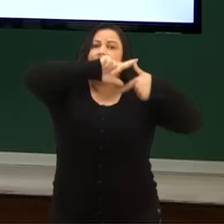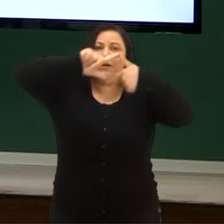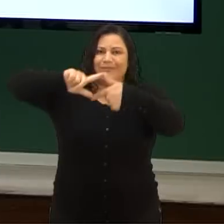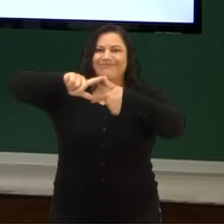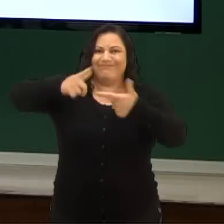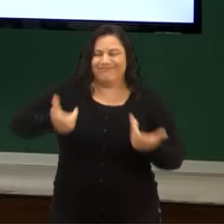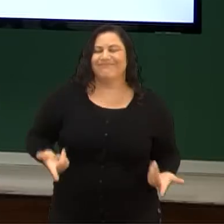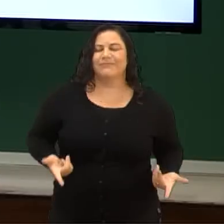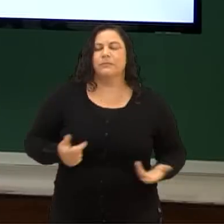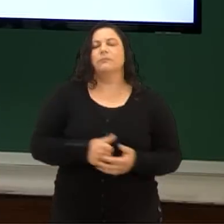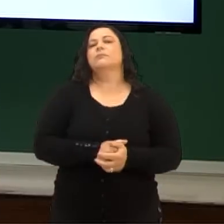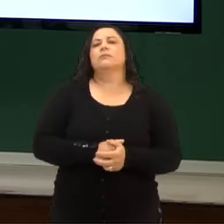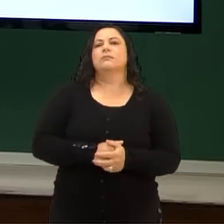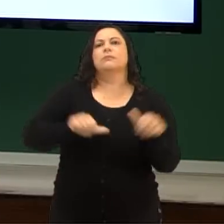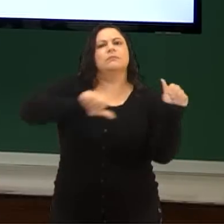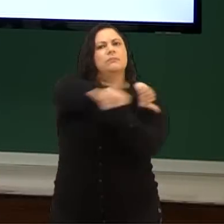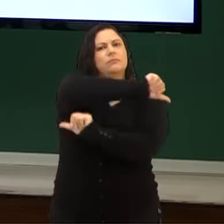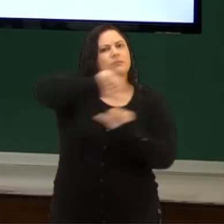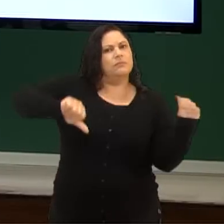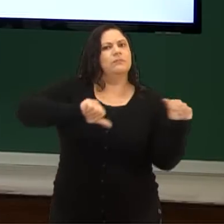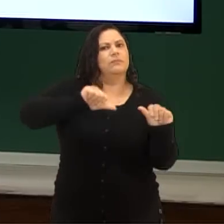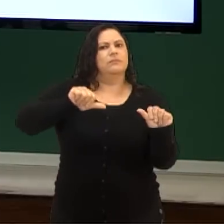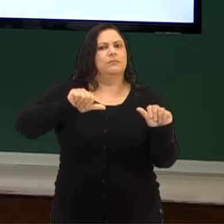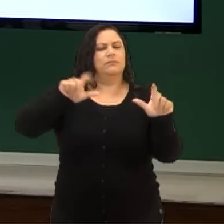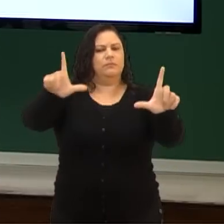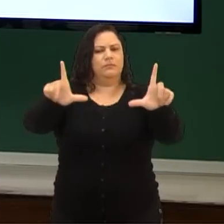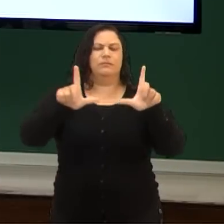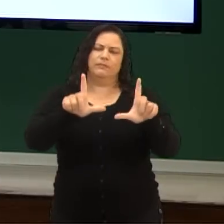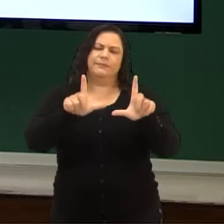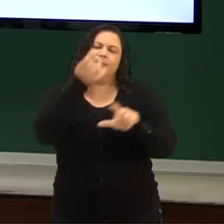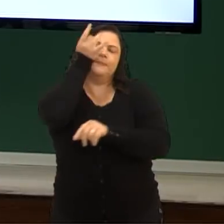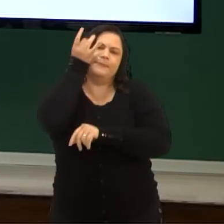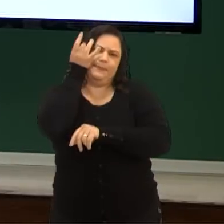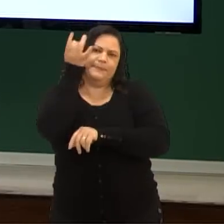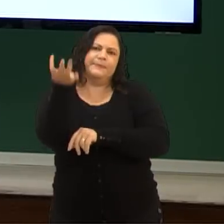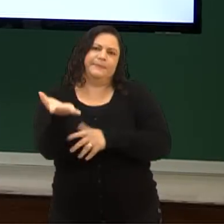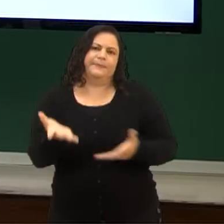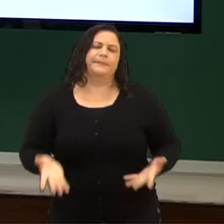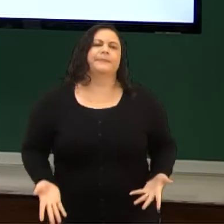gente transforma ele num quadrado para ficar mais fácil de trabalhar. Tudo bem?